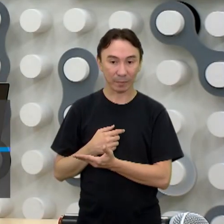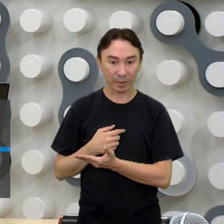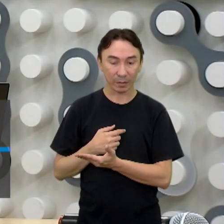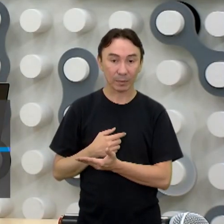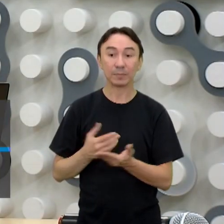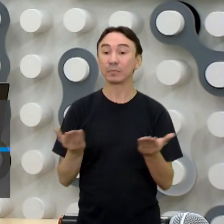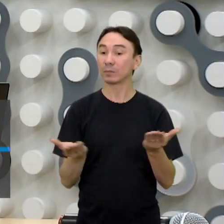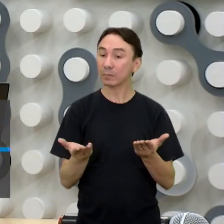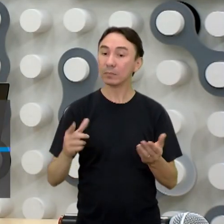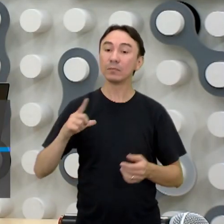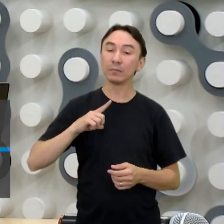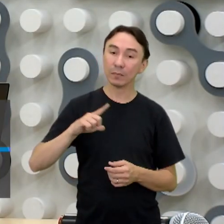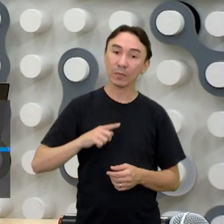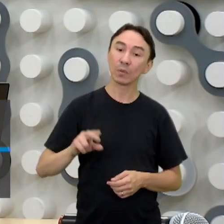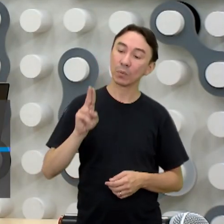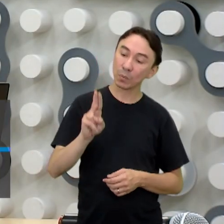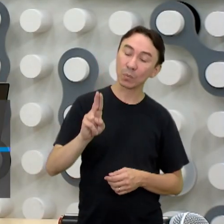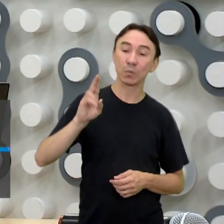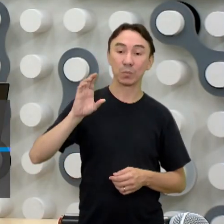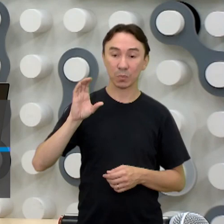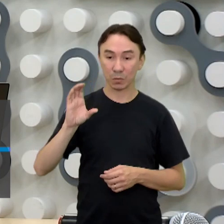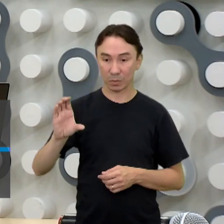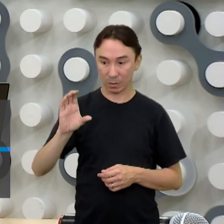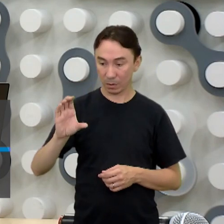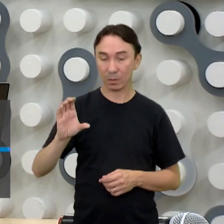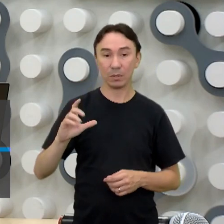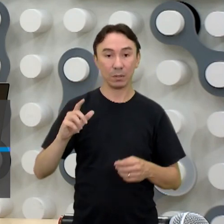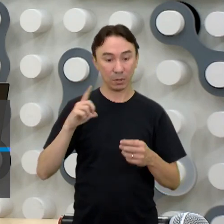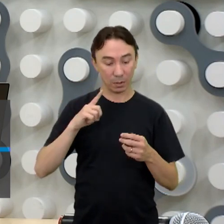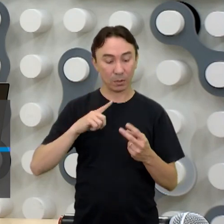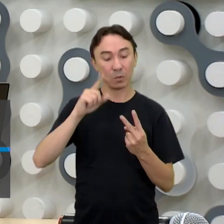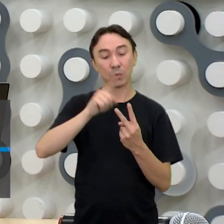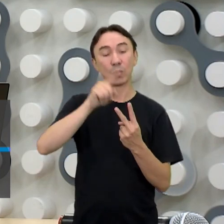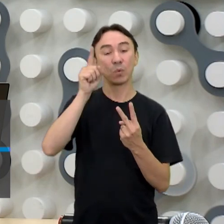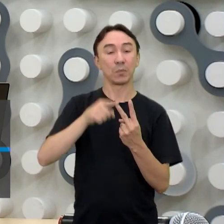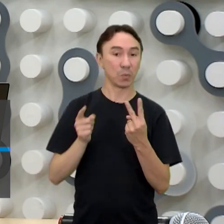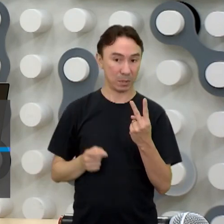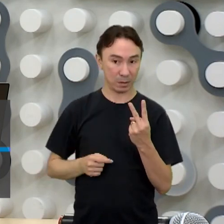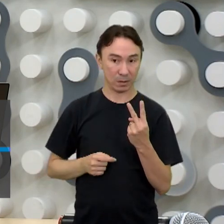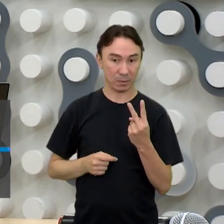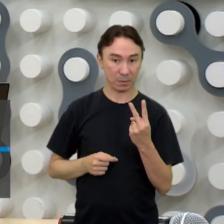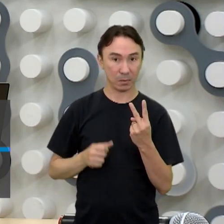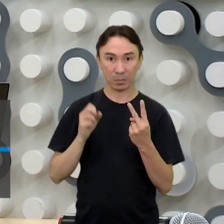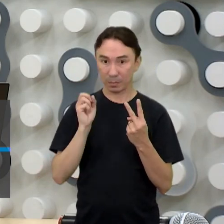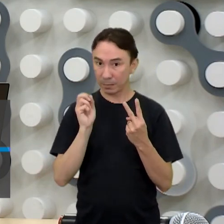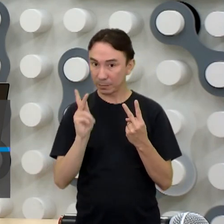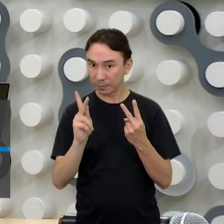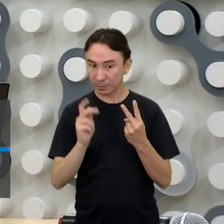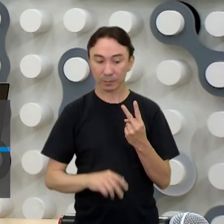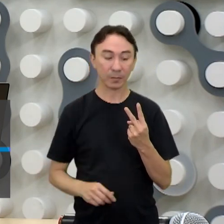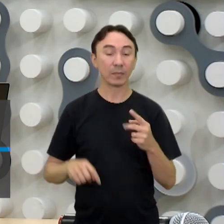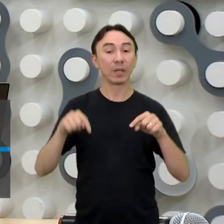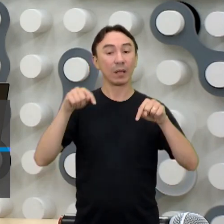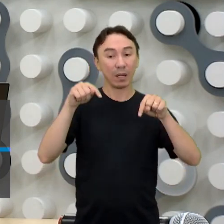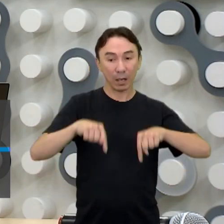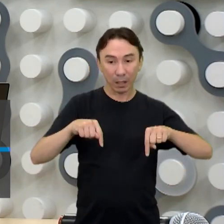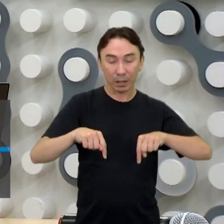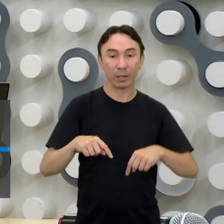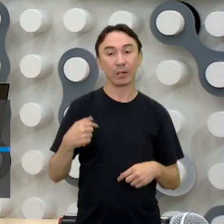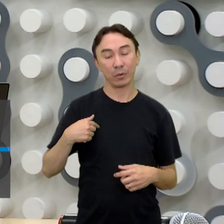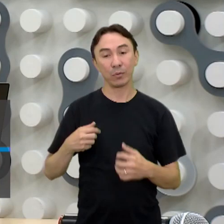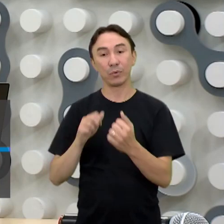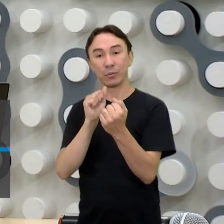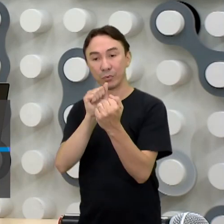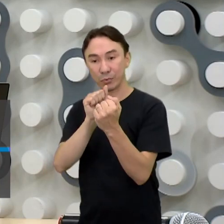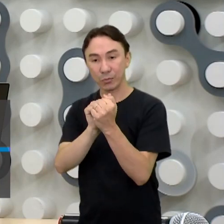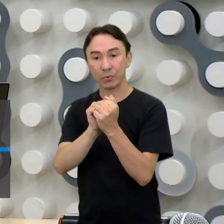2 unidades este semestre deste Se Liga na Mídia, tá certo? 2 unidades. Nesta unidade, eu com vocês aqui, temos